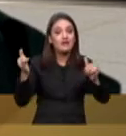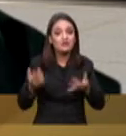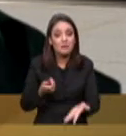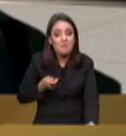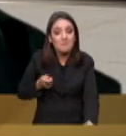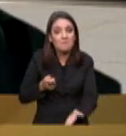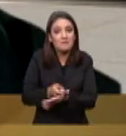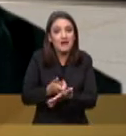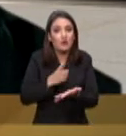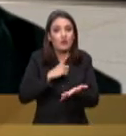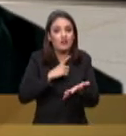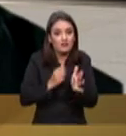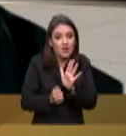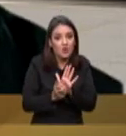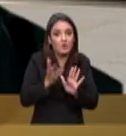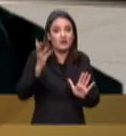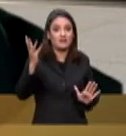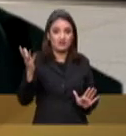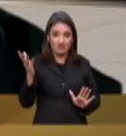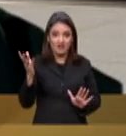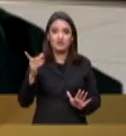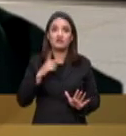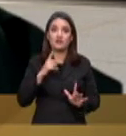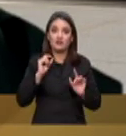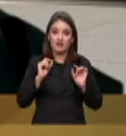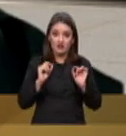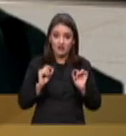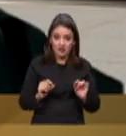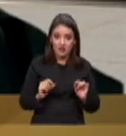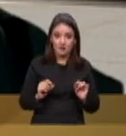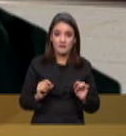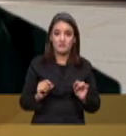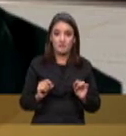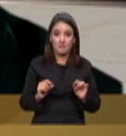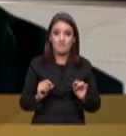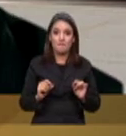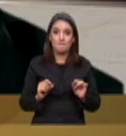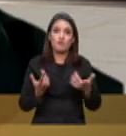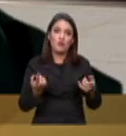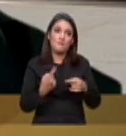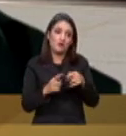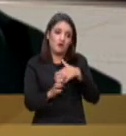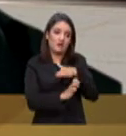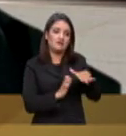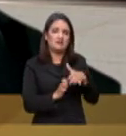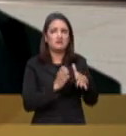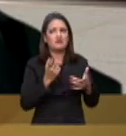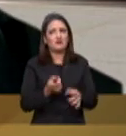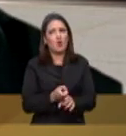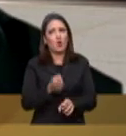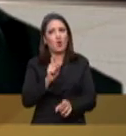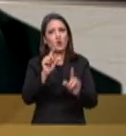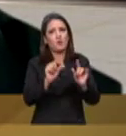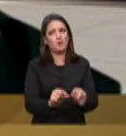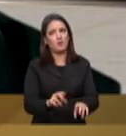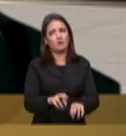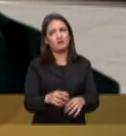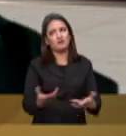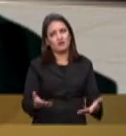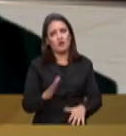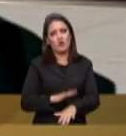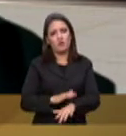de comunicação, que vem bastante reduzida suas chances de obter receitas em decorrência da divulgação de propaganda